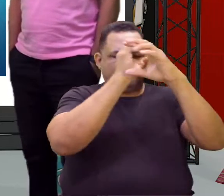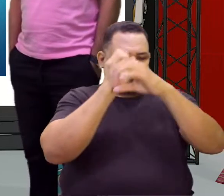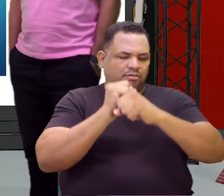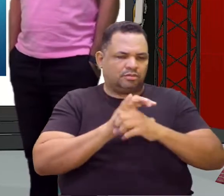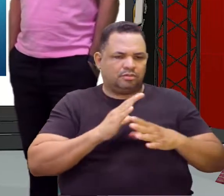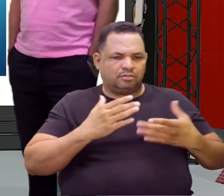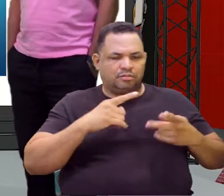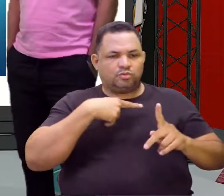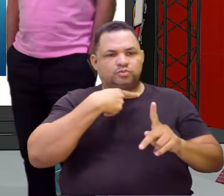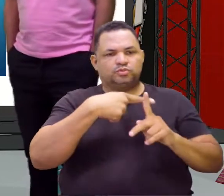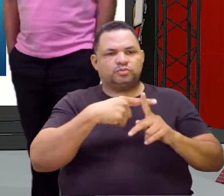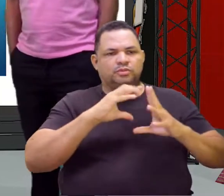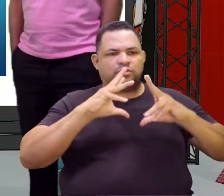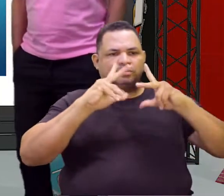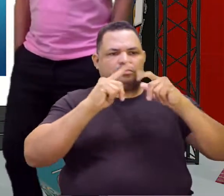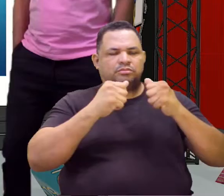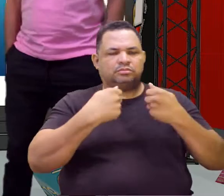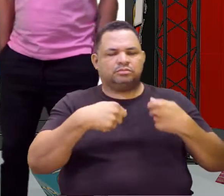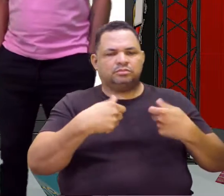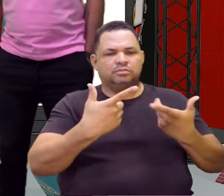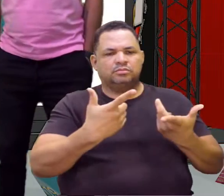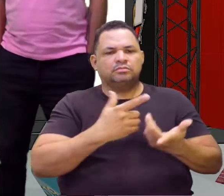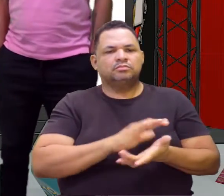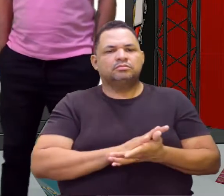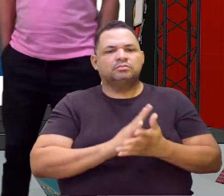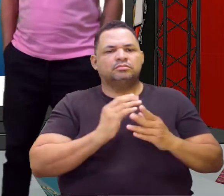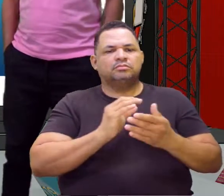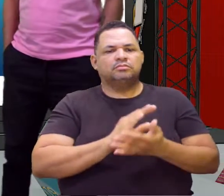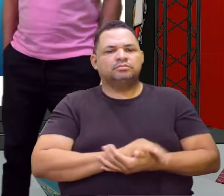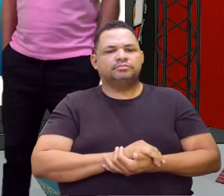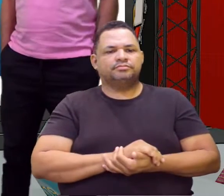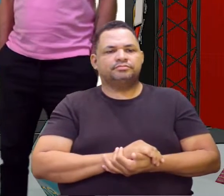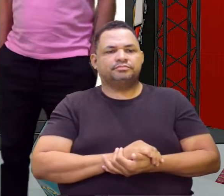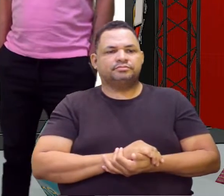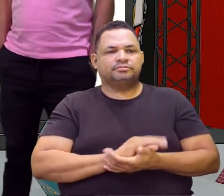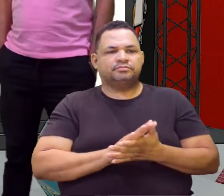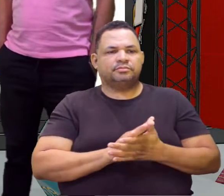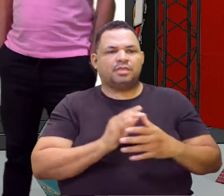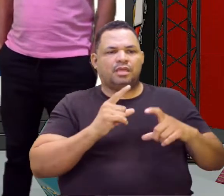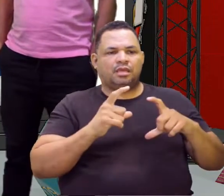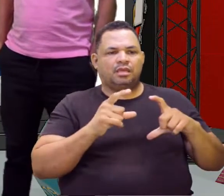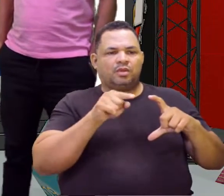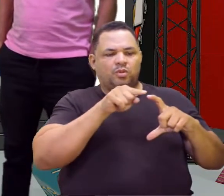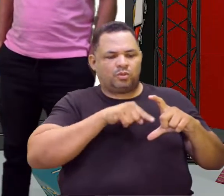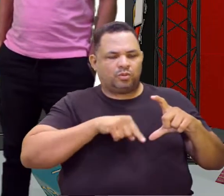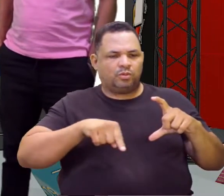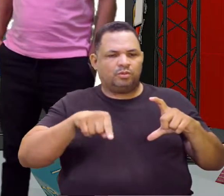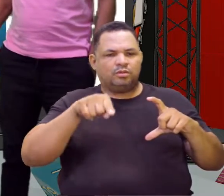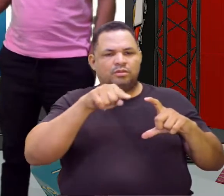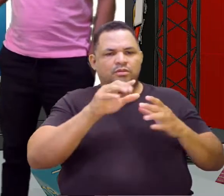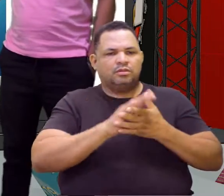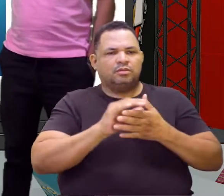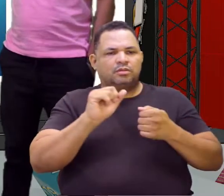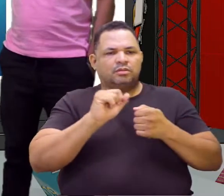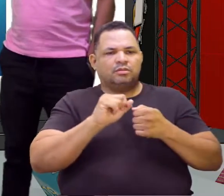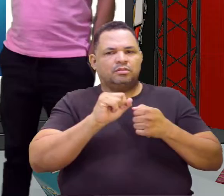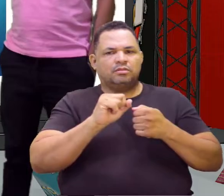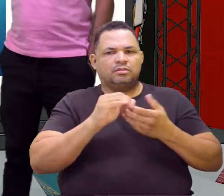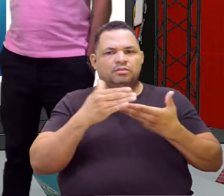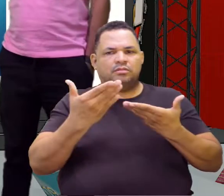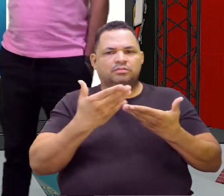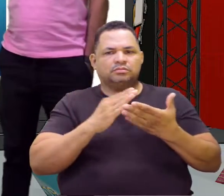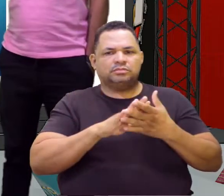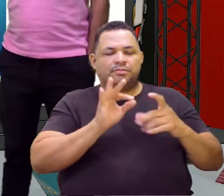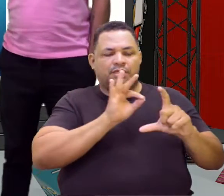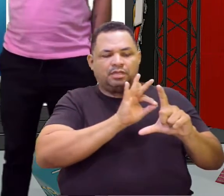mundo. Precisamos de todas as medidas para somar, com Perfeito. exceção do nosso círculo, né? Circunferência, que a gente vai fazer o contorno. Sabendo